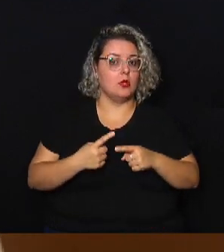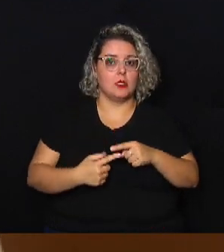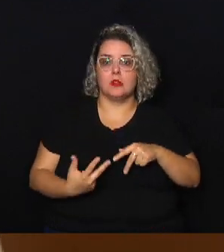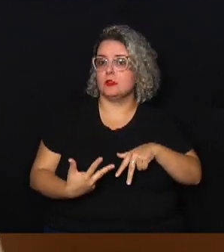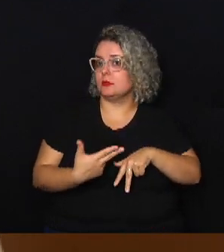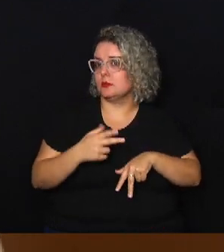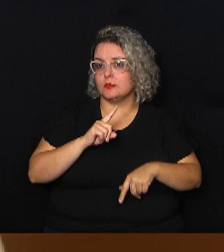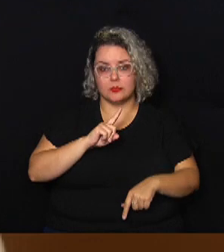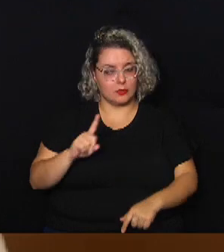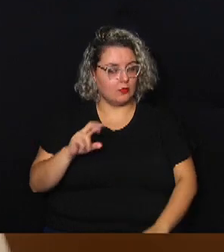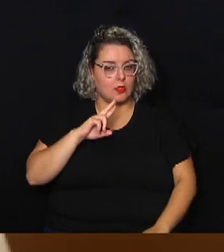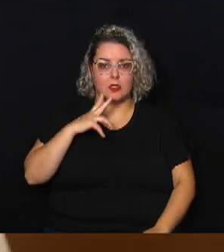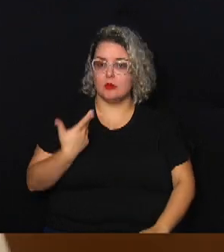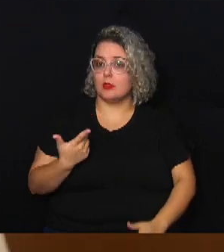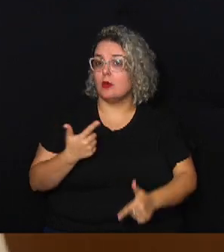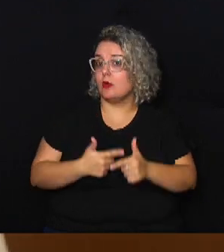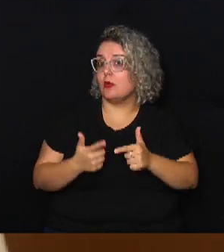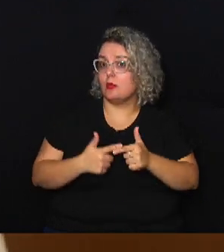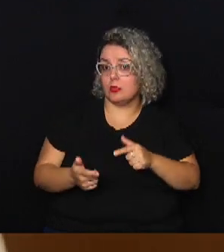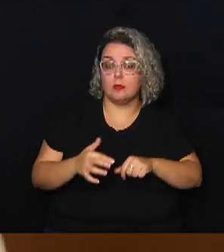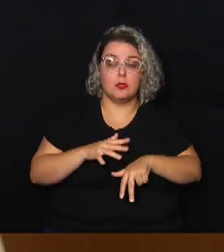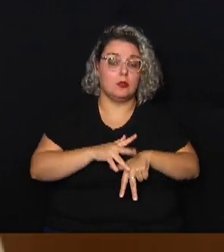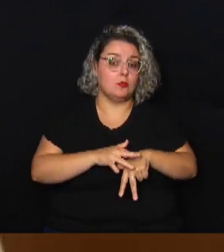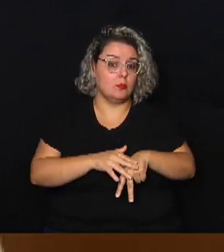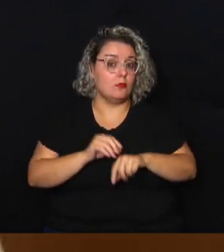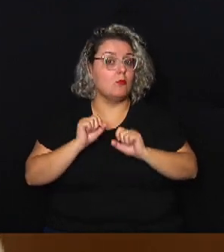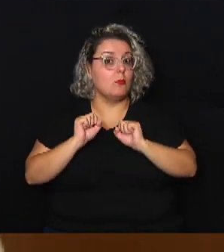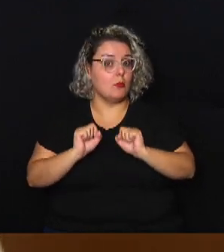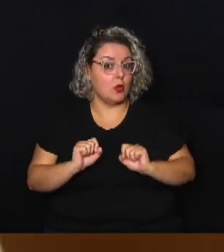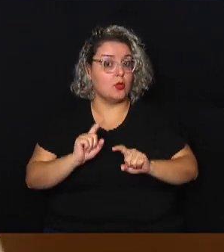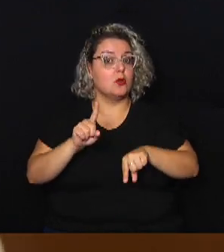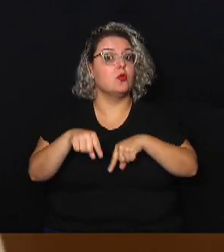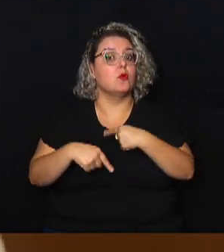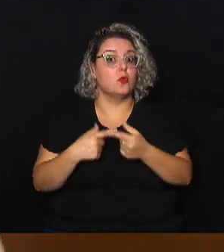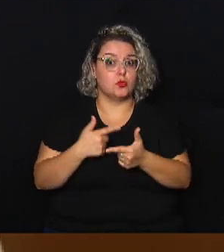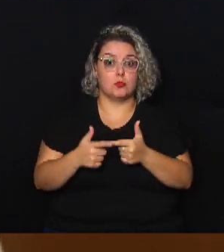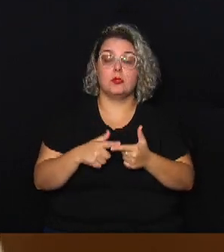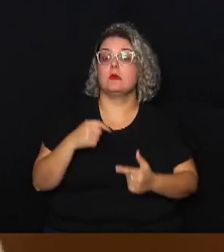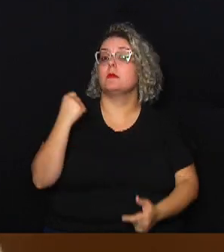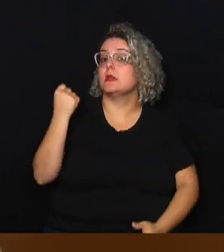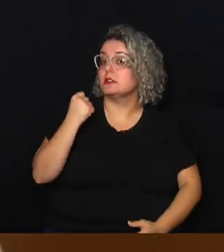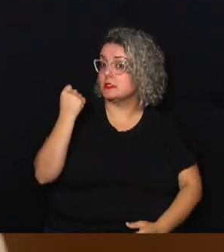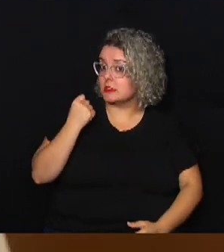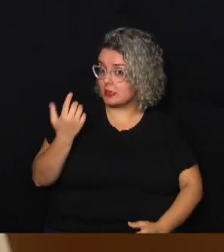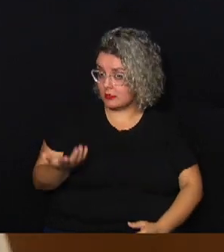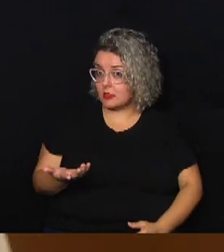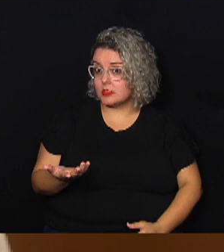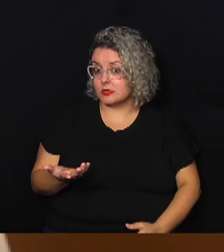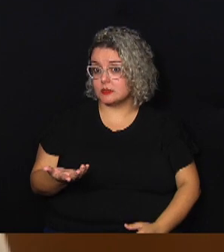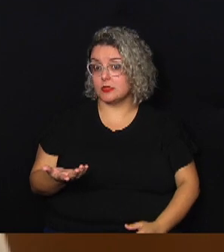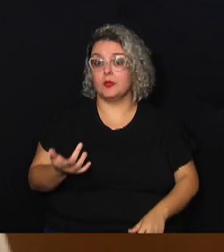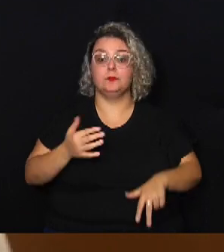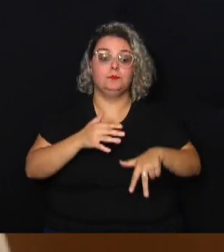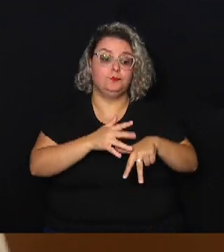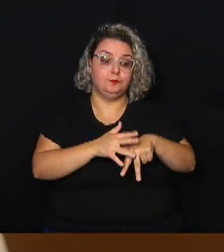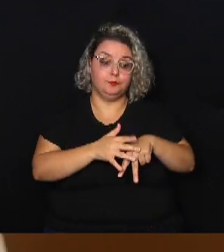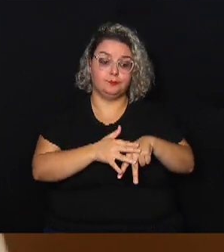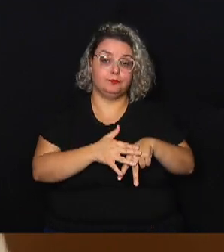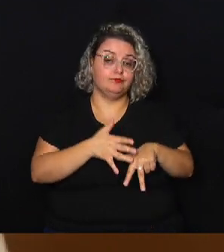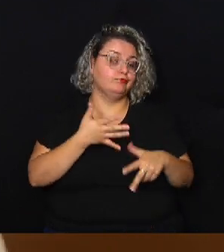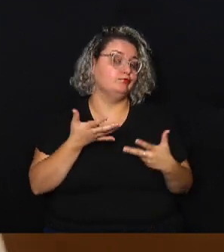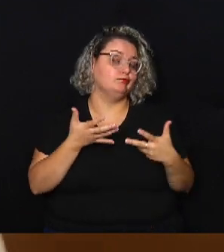do paciente, pode gerar outras complicações e, além do paciente ficar